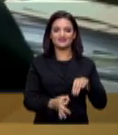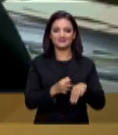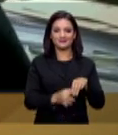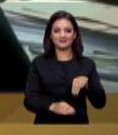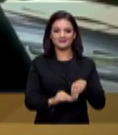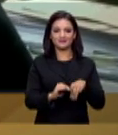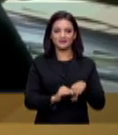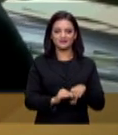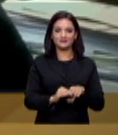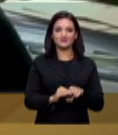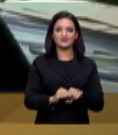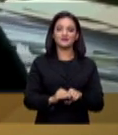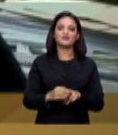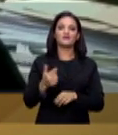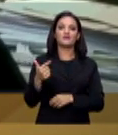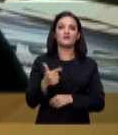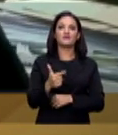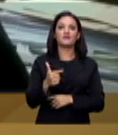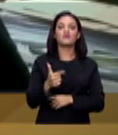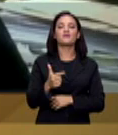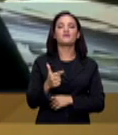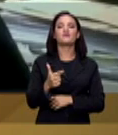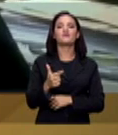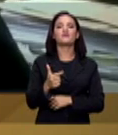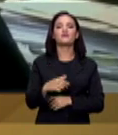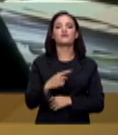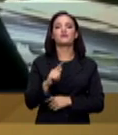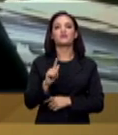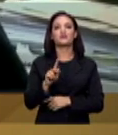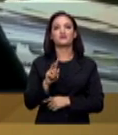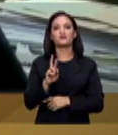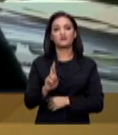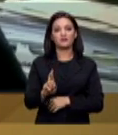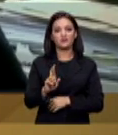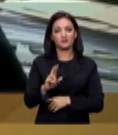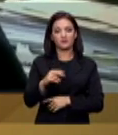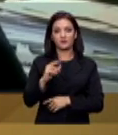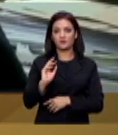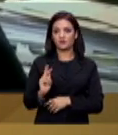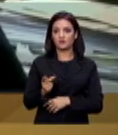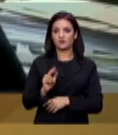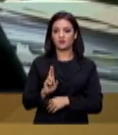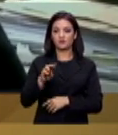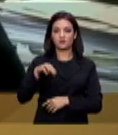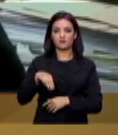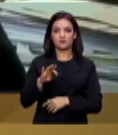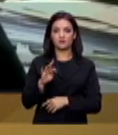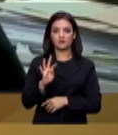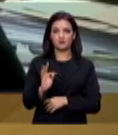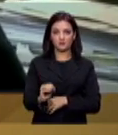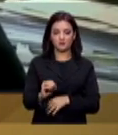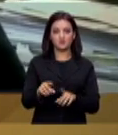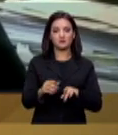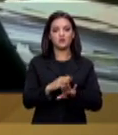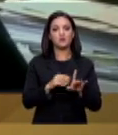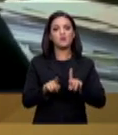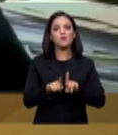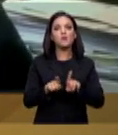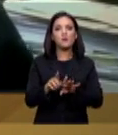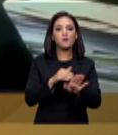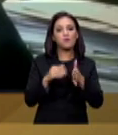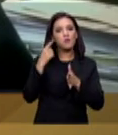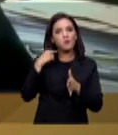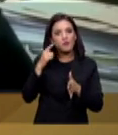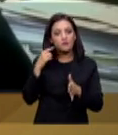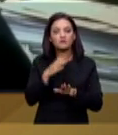senhor vice-procurador-geral da República, doutor Humberto Jacques, senhoras e senhores advogados e advogadas, todos que nos acompanham,